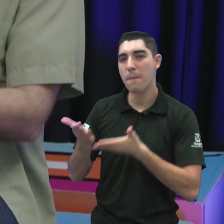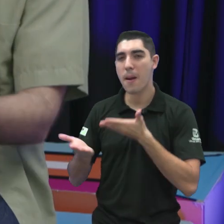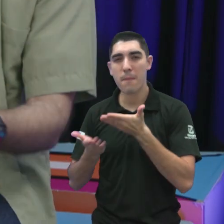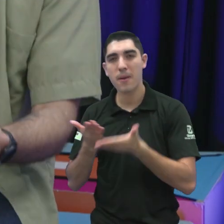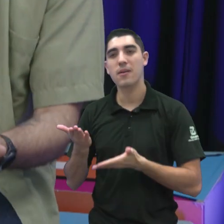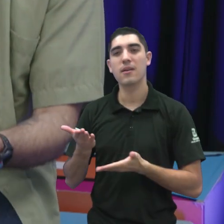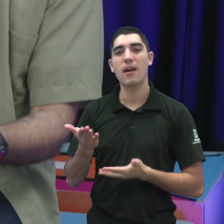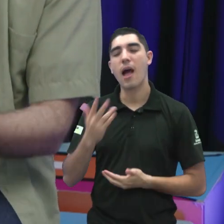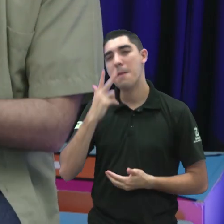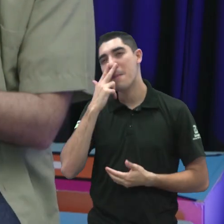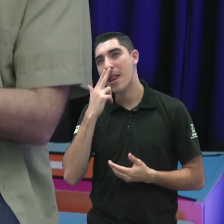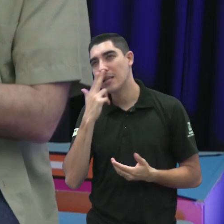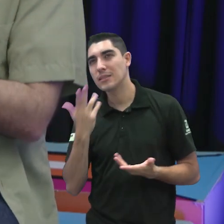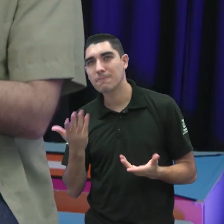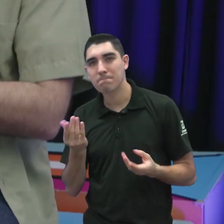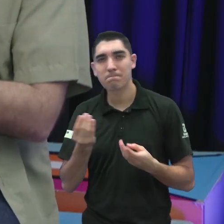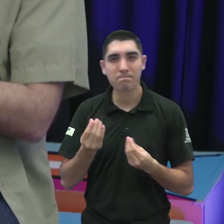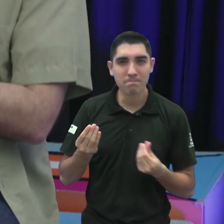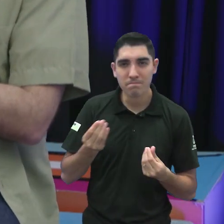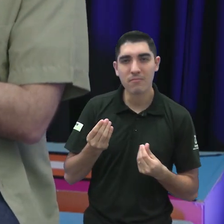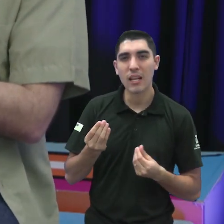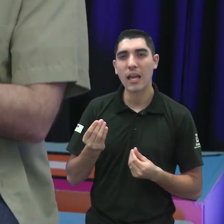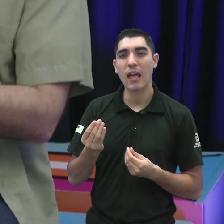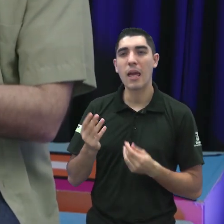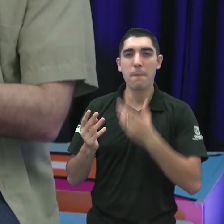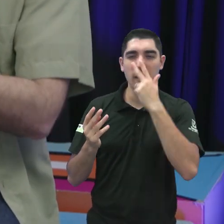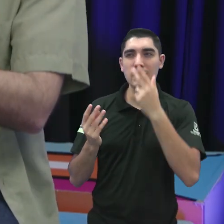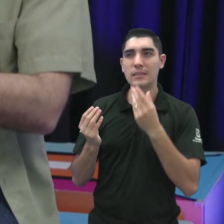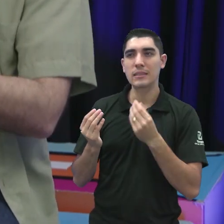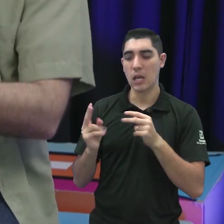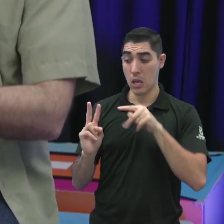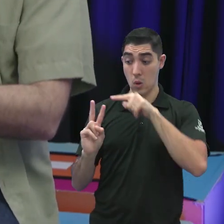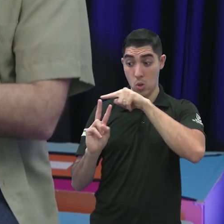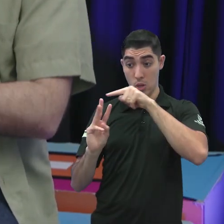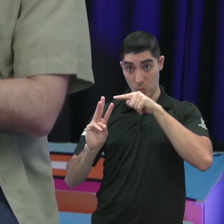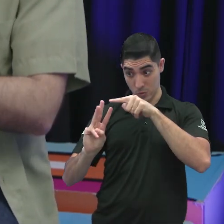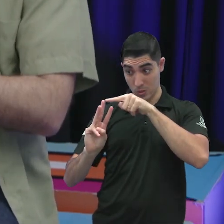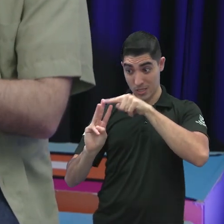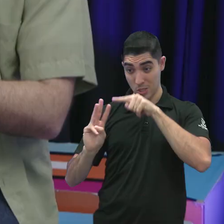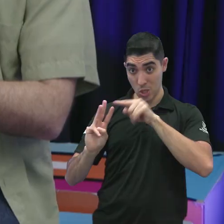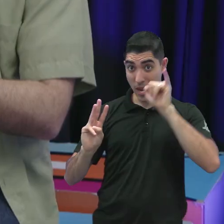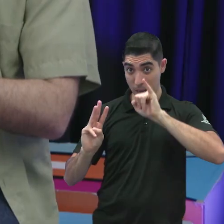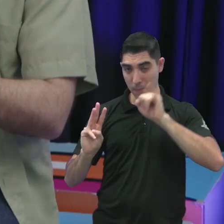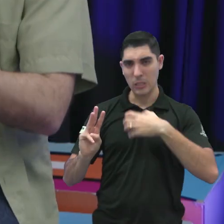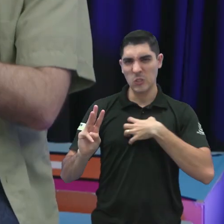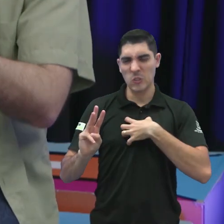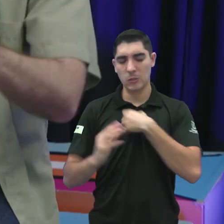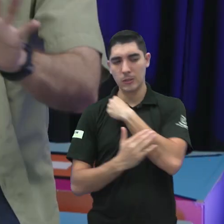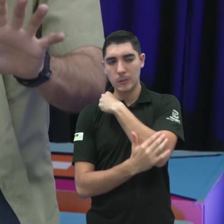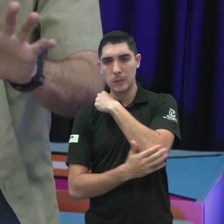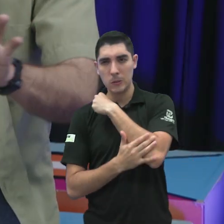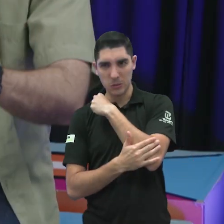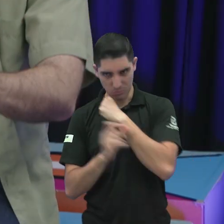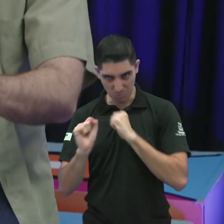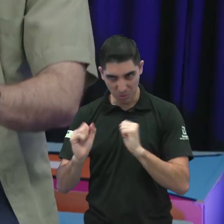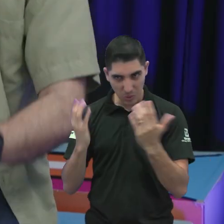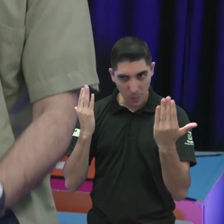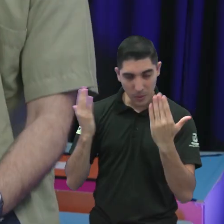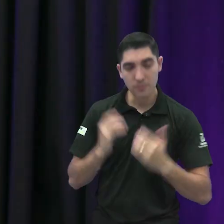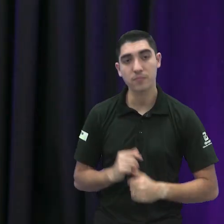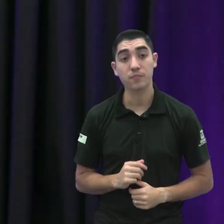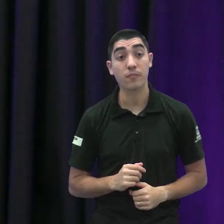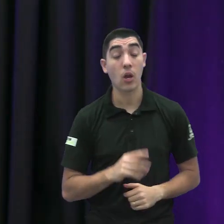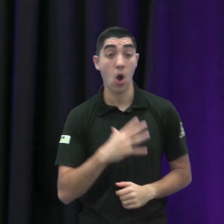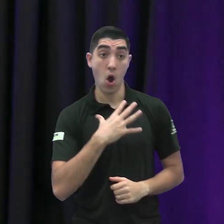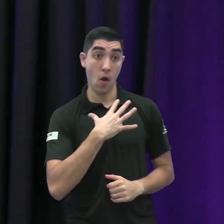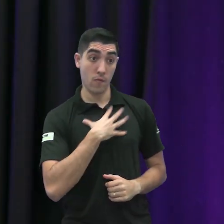e até gerando talvez um ciúme nos irmãos. Seria mais ou menos assim, essas 2 comparações?